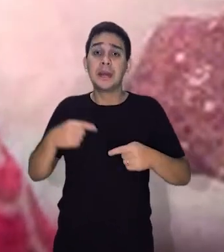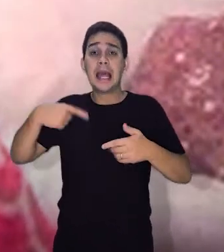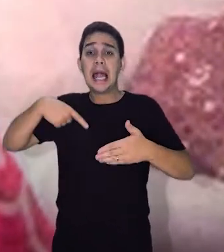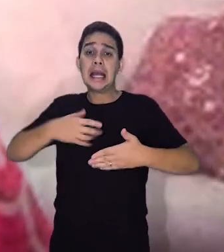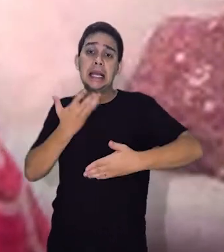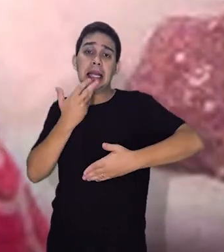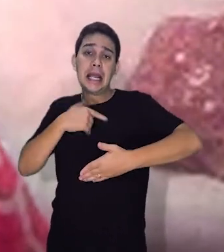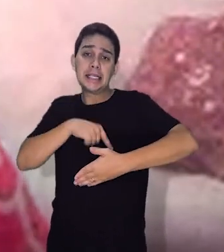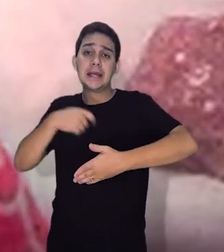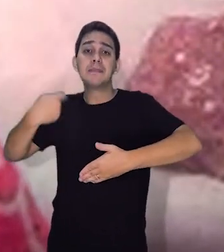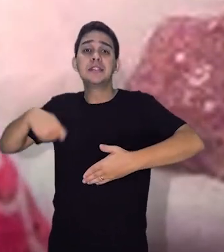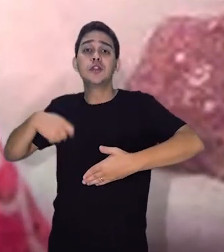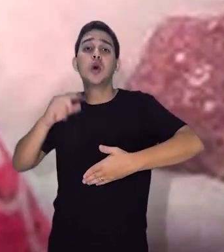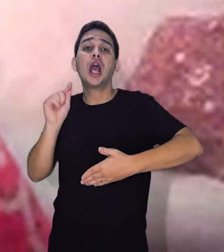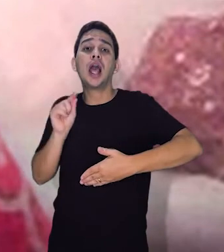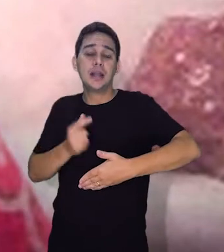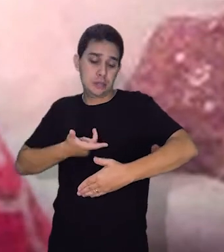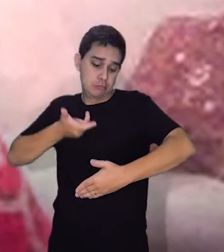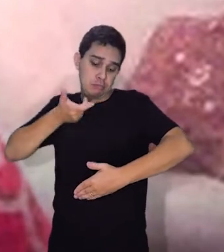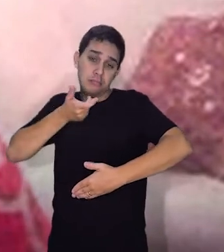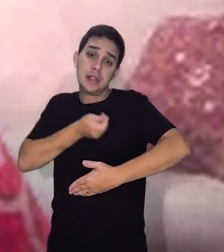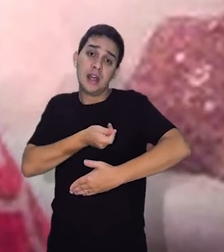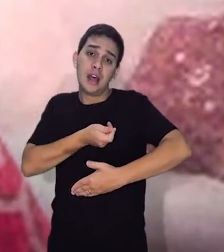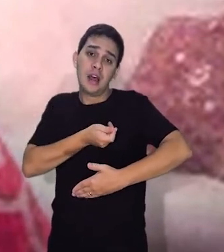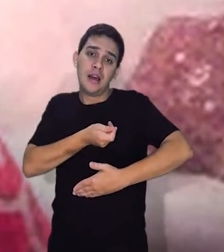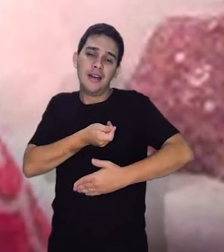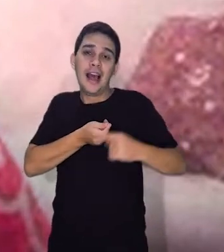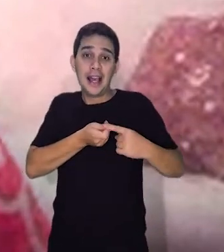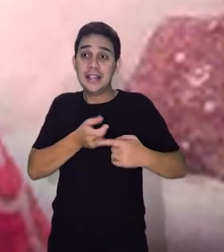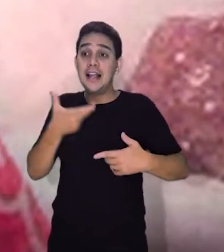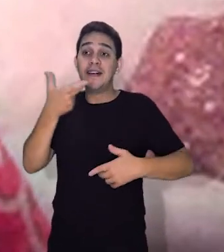Ele bate no sistema de saúde. Então,